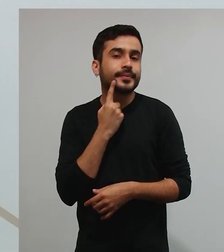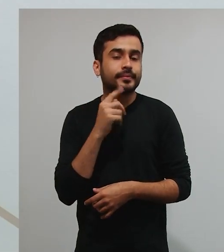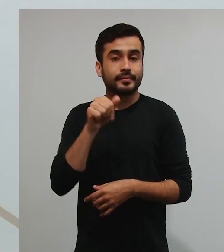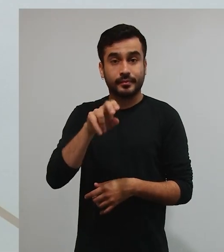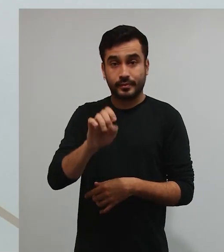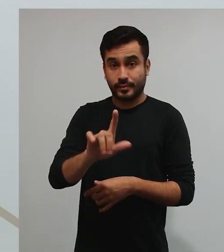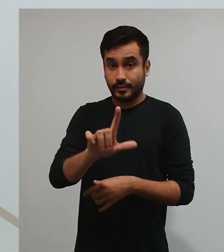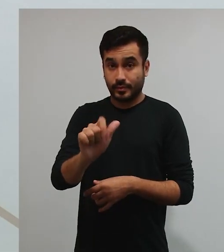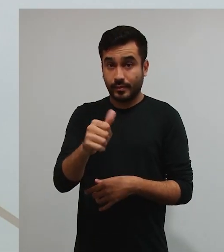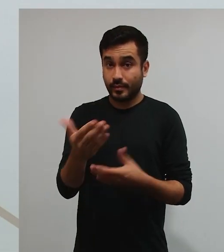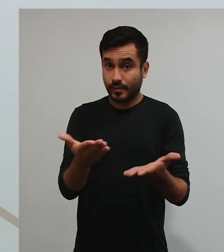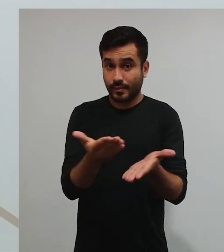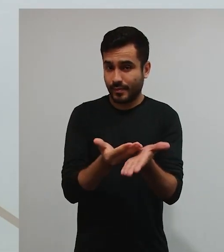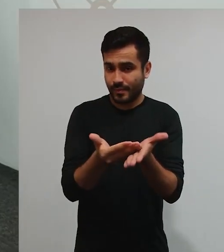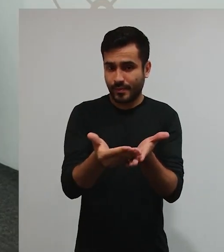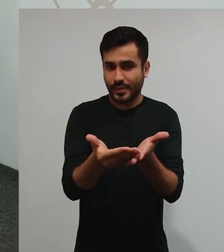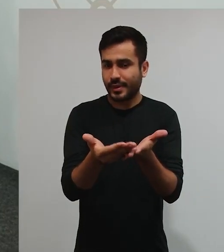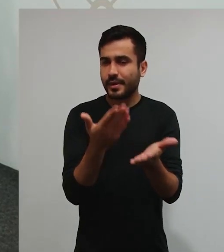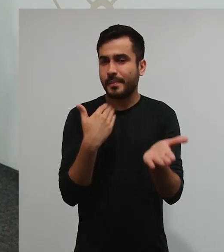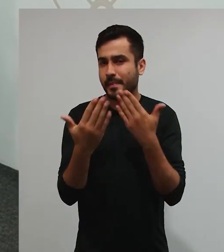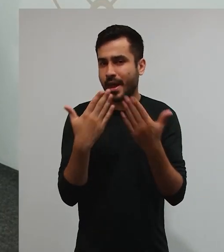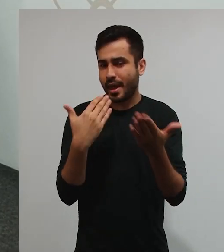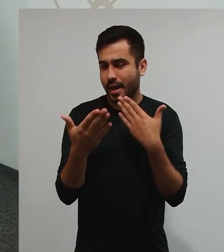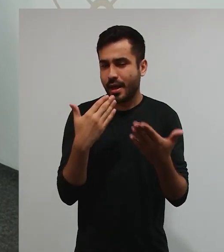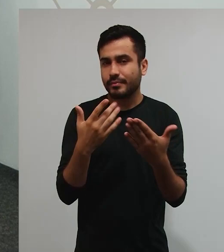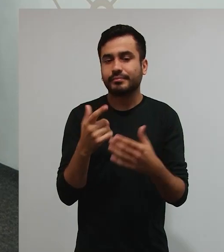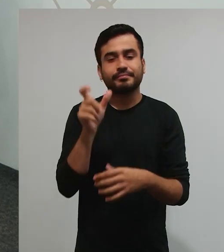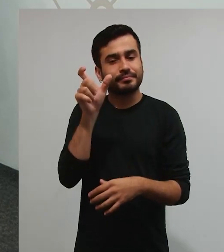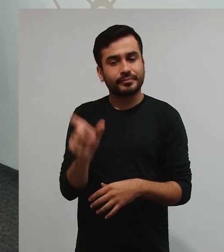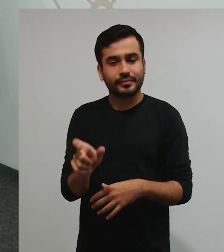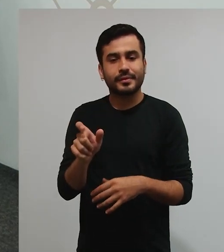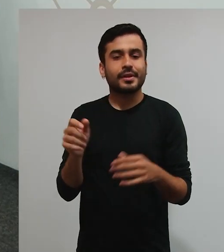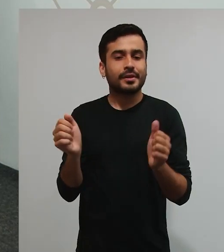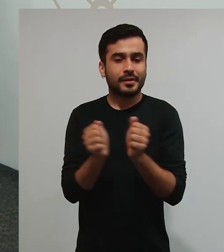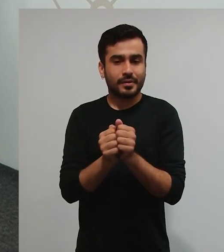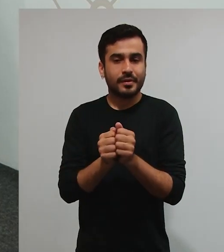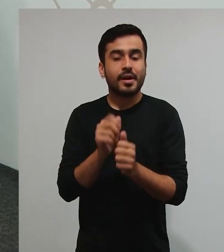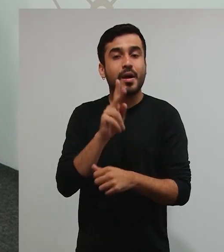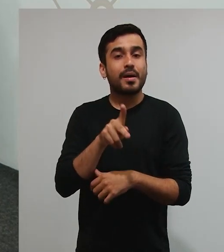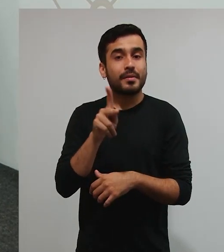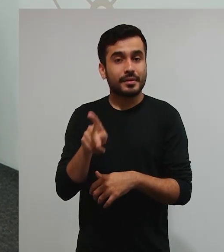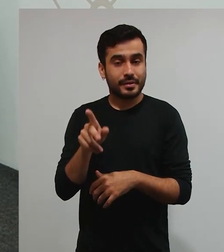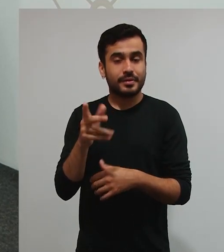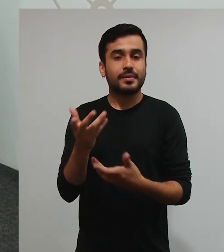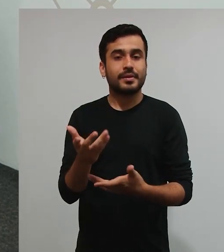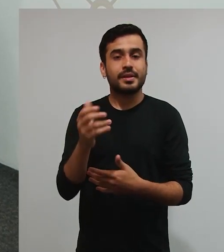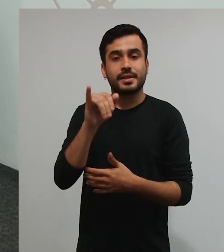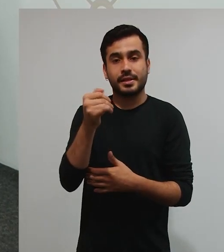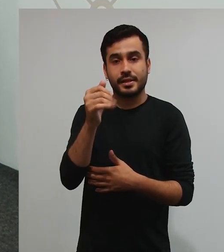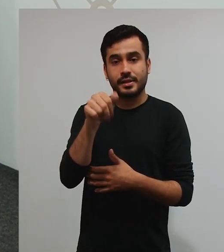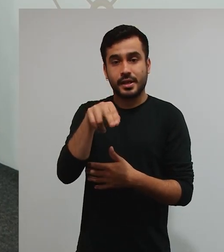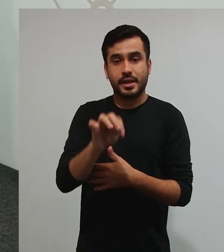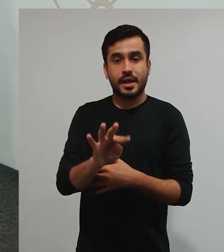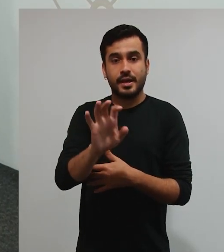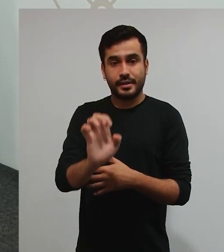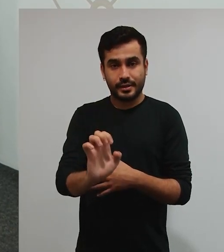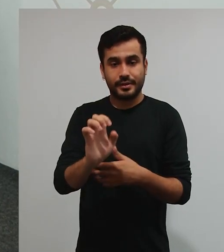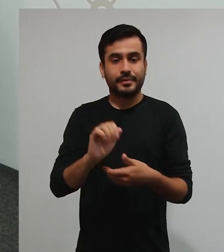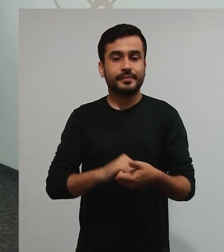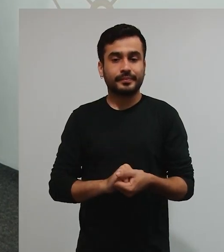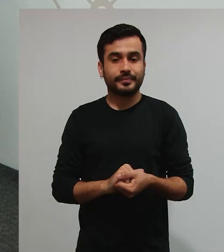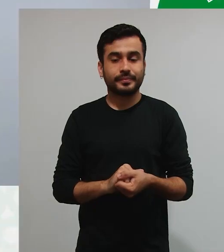tela interativa, em que daqui a pouco você vai ter a presença virtual da professora Janete. E o meu sinal para a